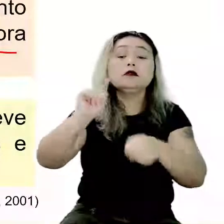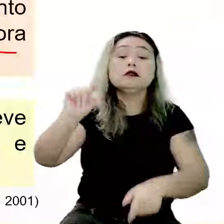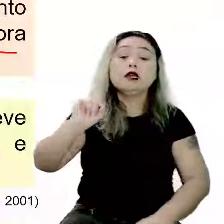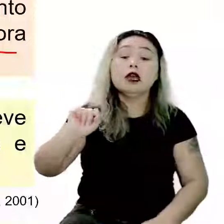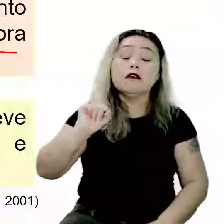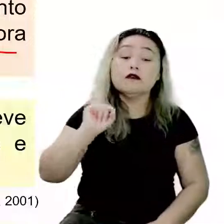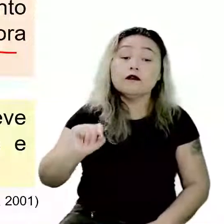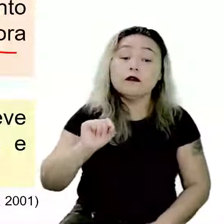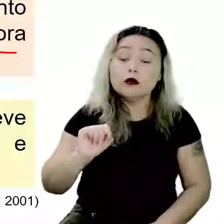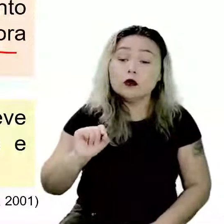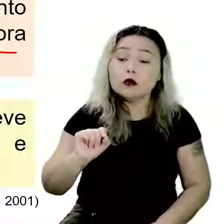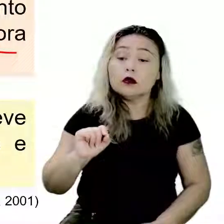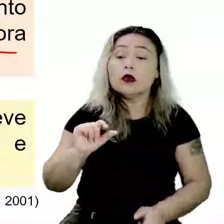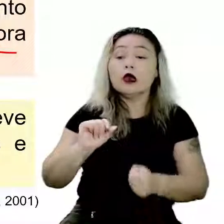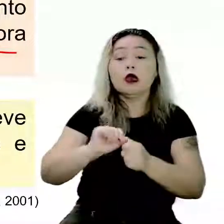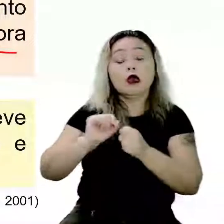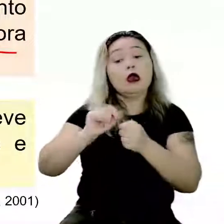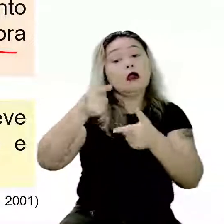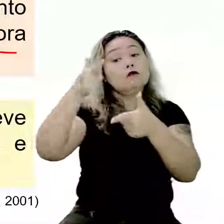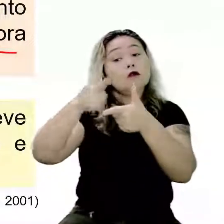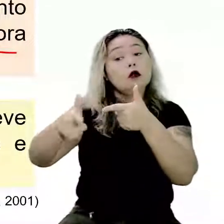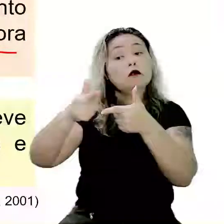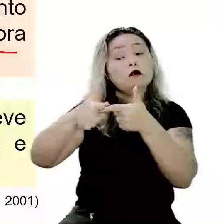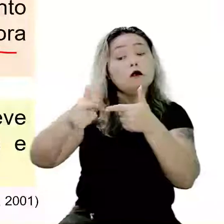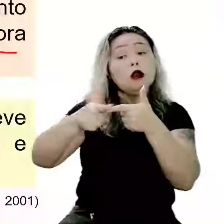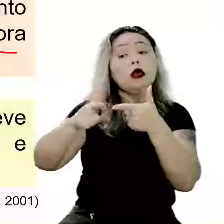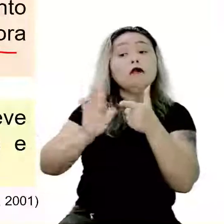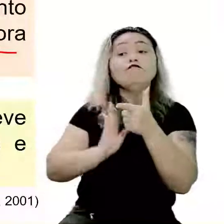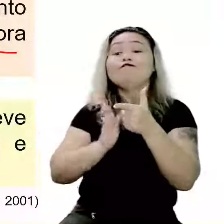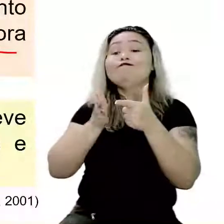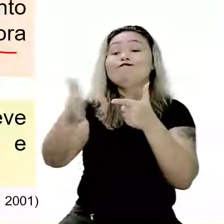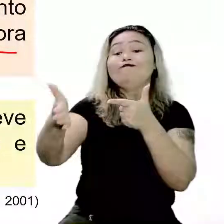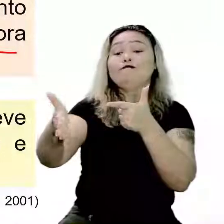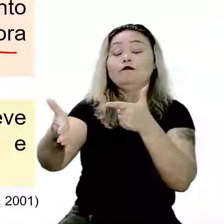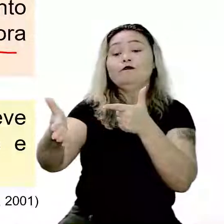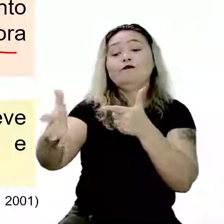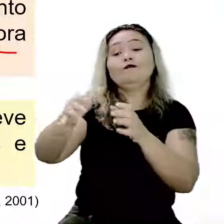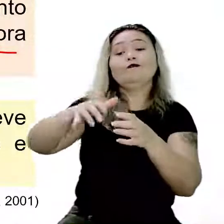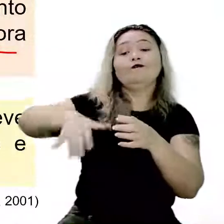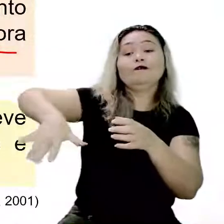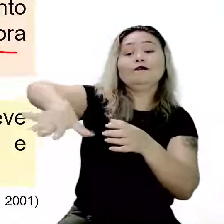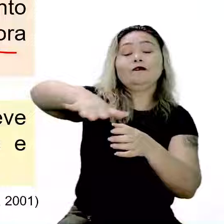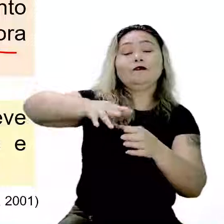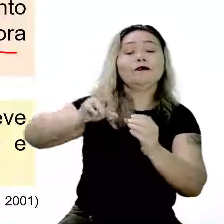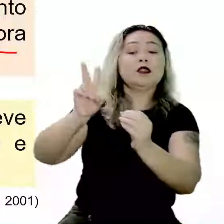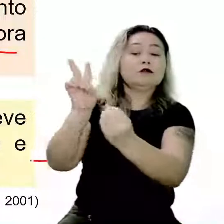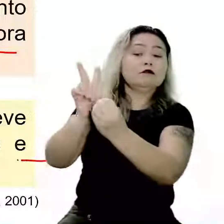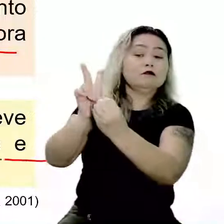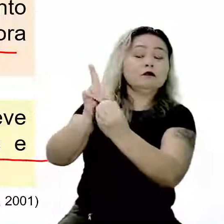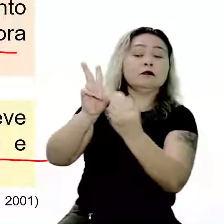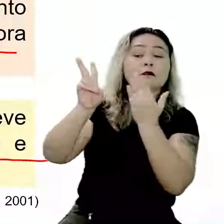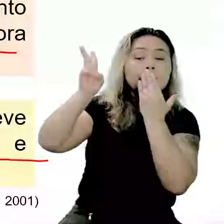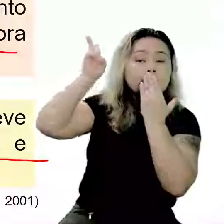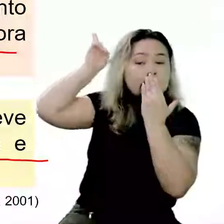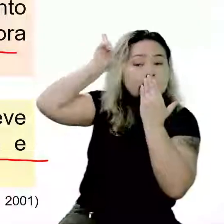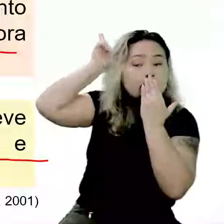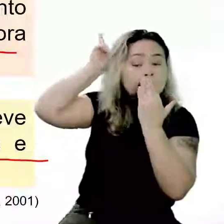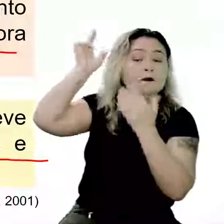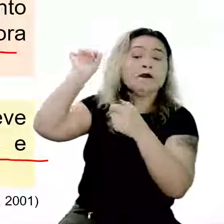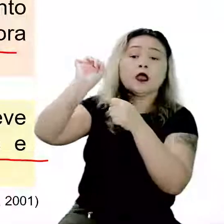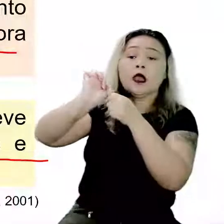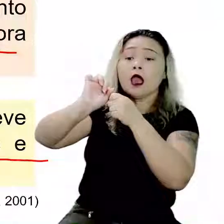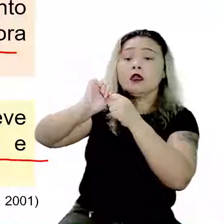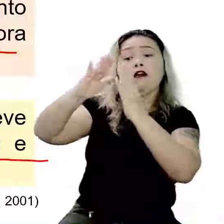novo ator nessa história, os indígenas que viviam aqui há